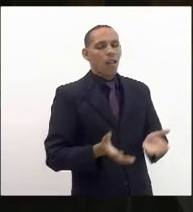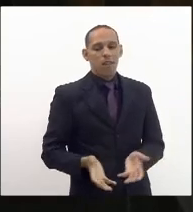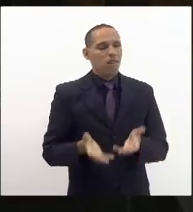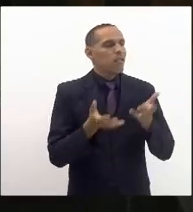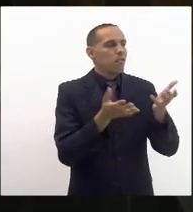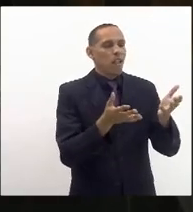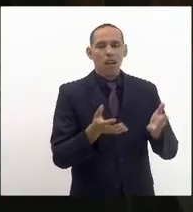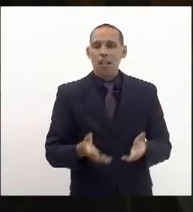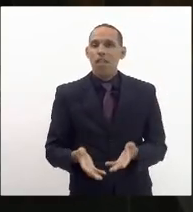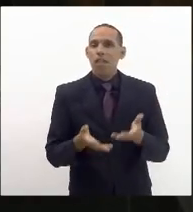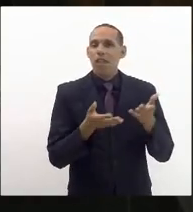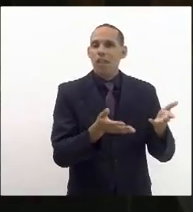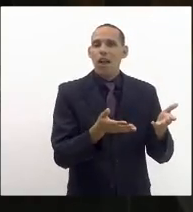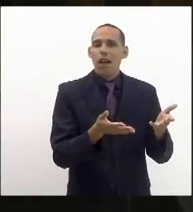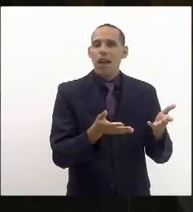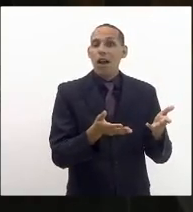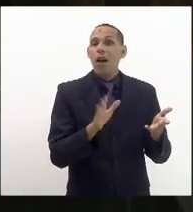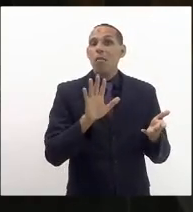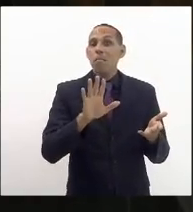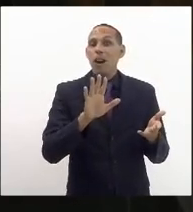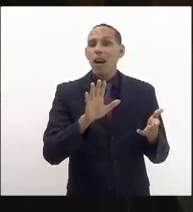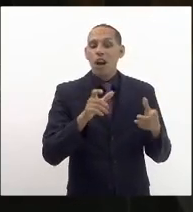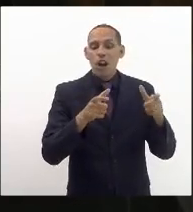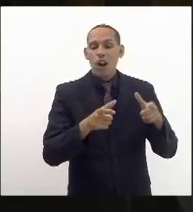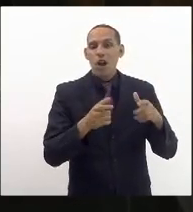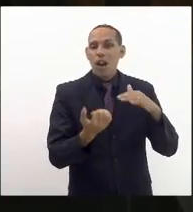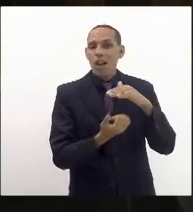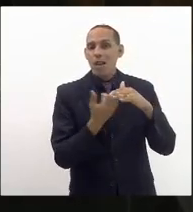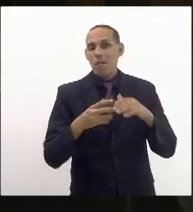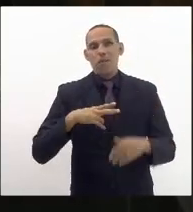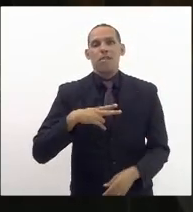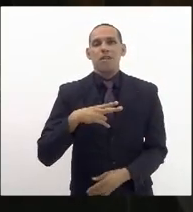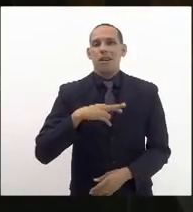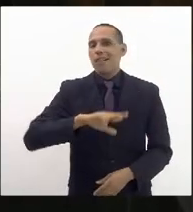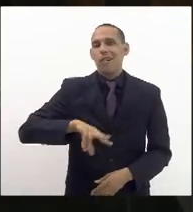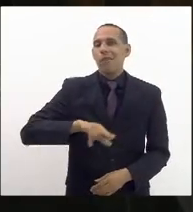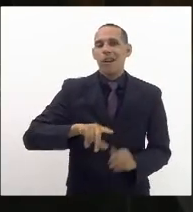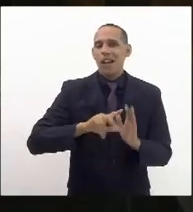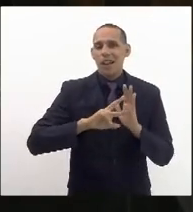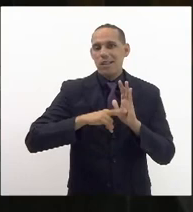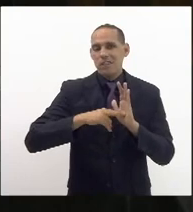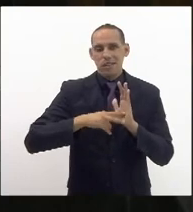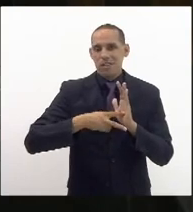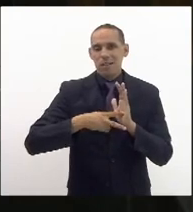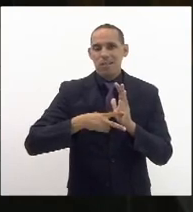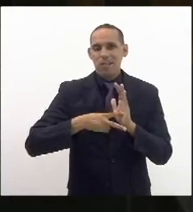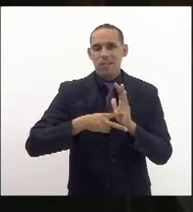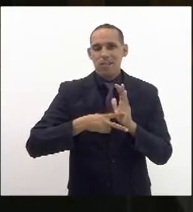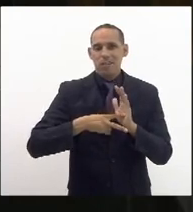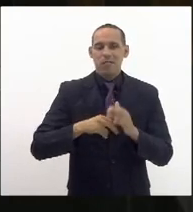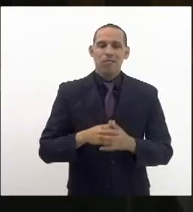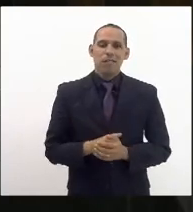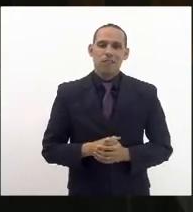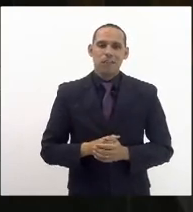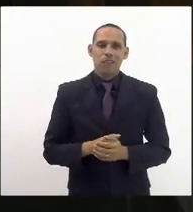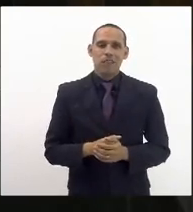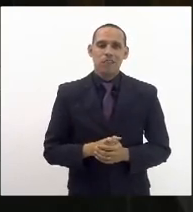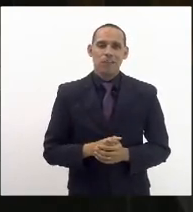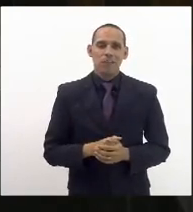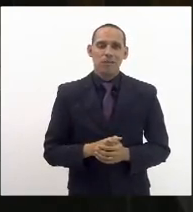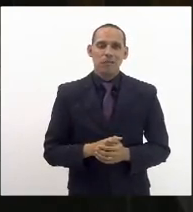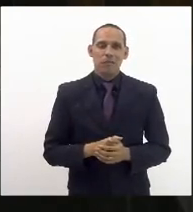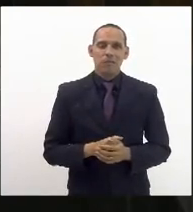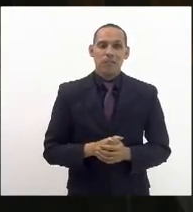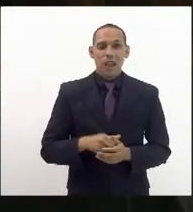cestas para uma entidade particular. Ora, não é um sindicato, deputada Tia Ju. Quem